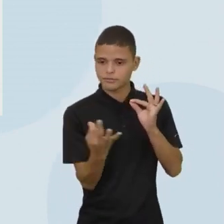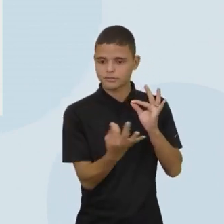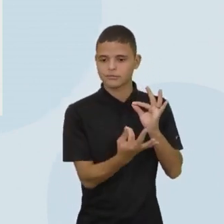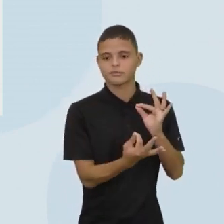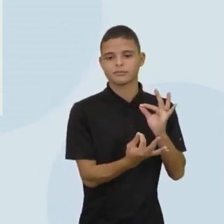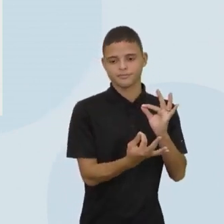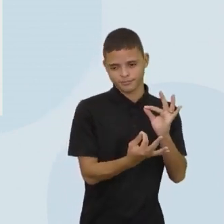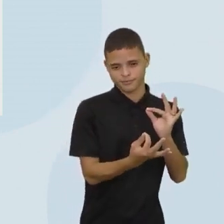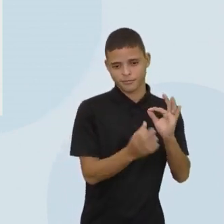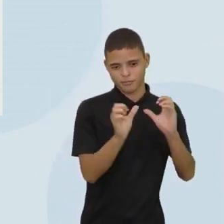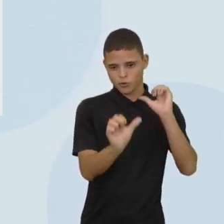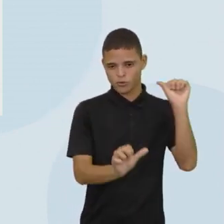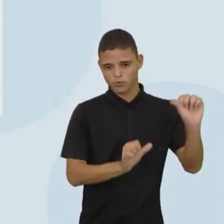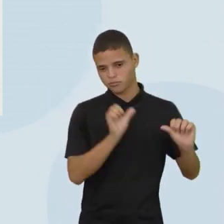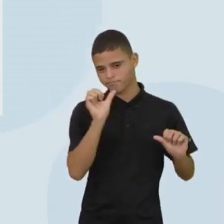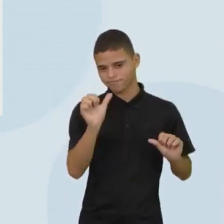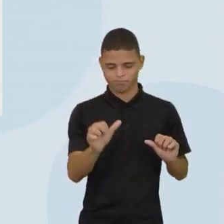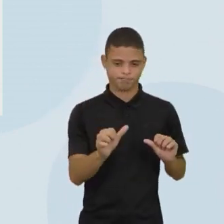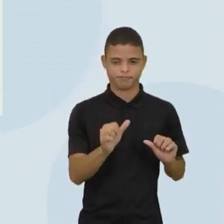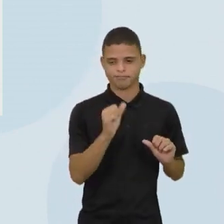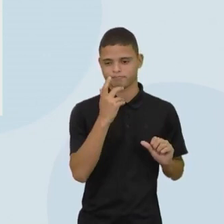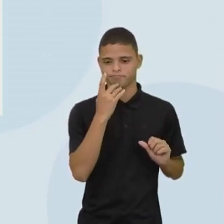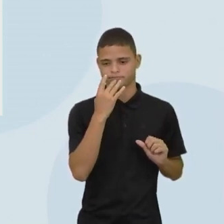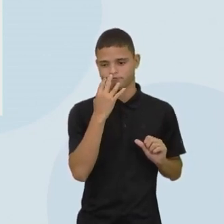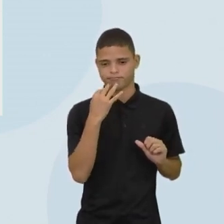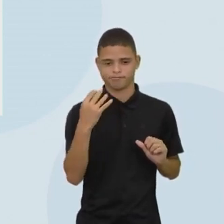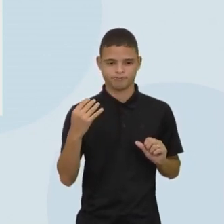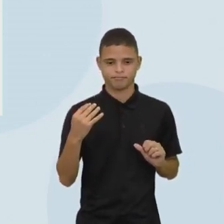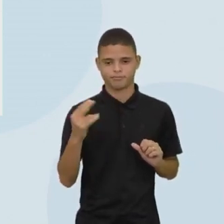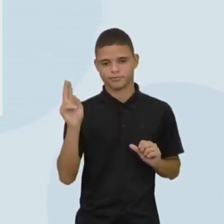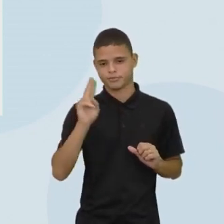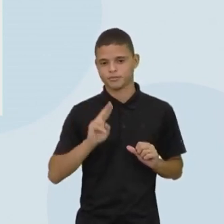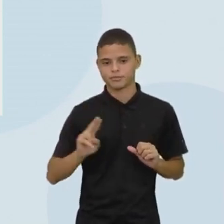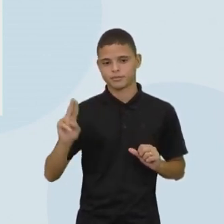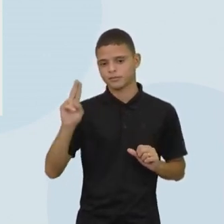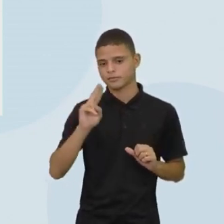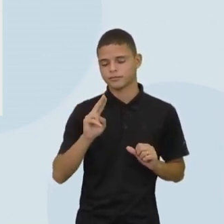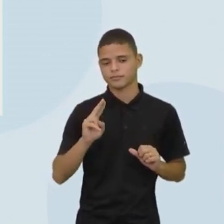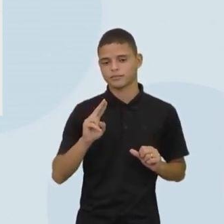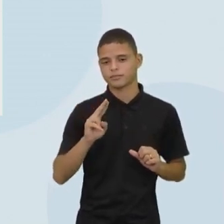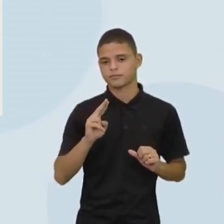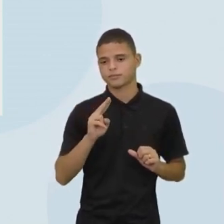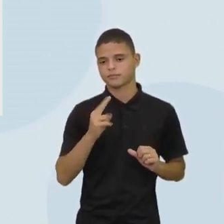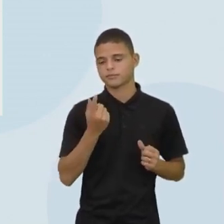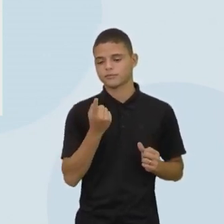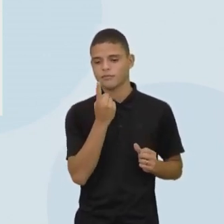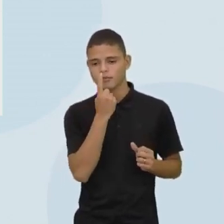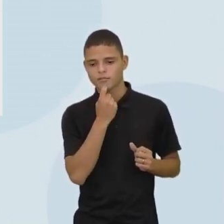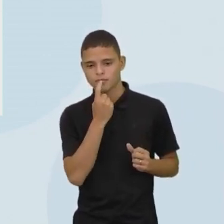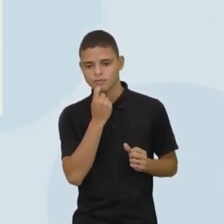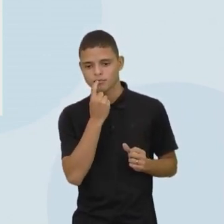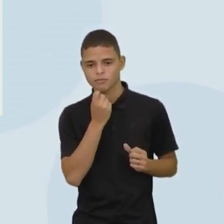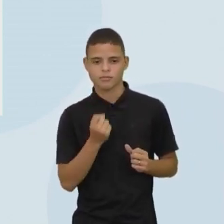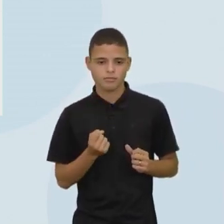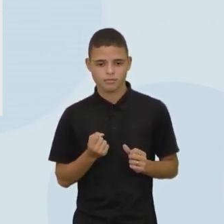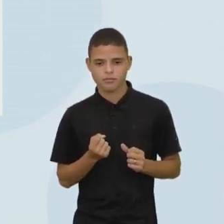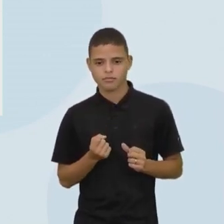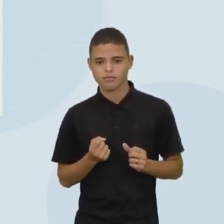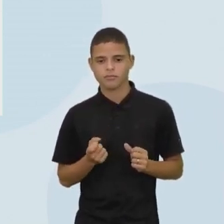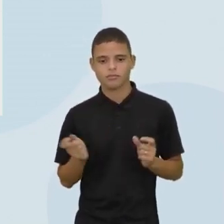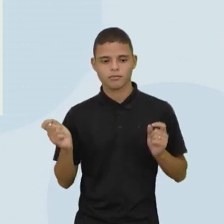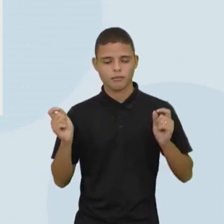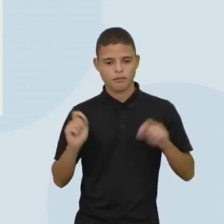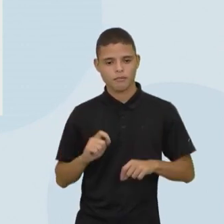cor, tá, Ju? Pra você não confundir. Vou usar o vermelho, ó. Entendeu? Vou usar o vermelho mais escuro. O vermelho vai aparecer ali no vermelho, não? Vai